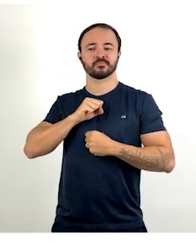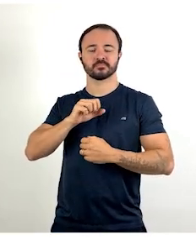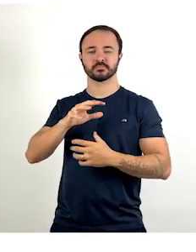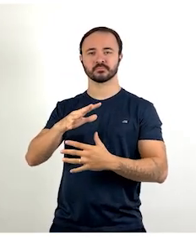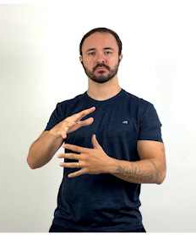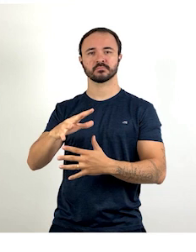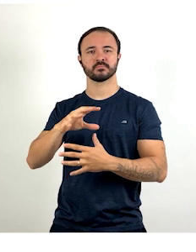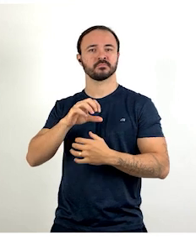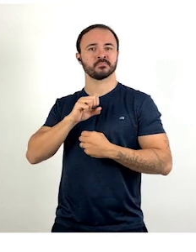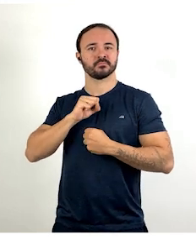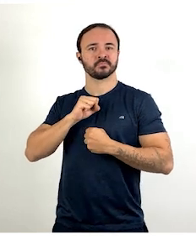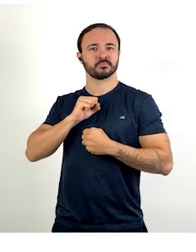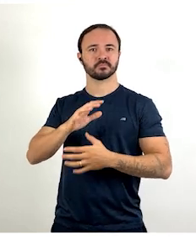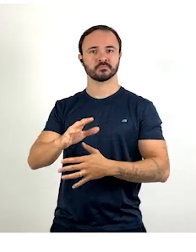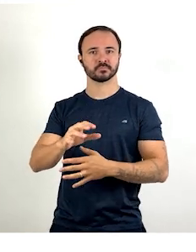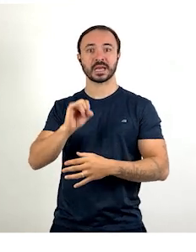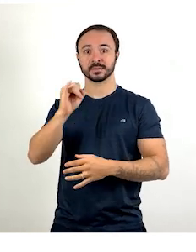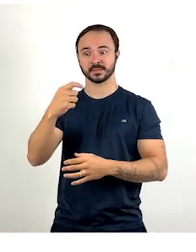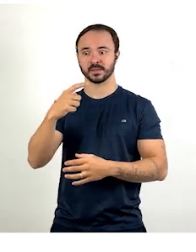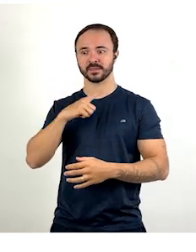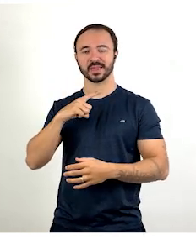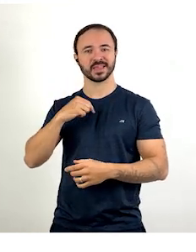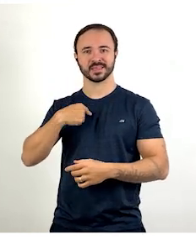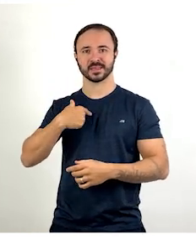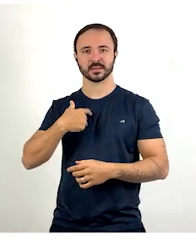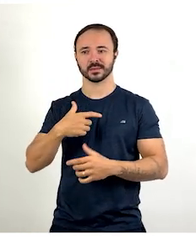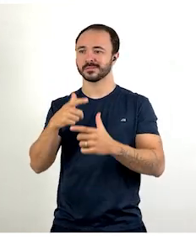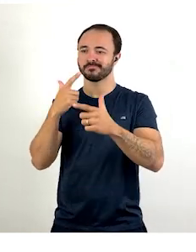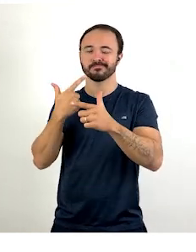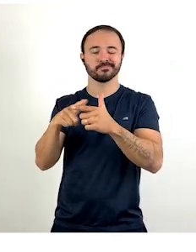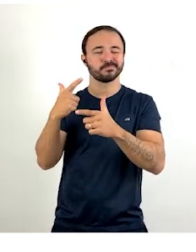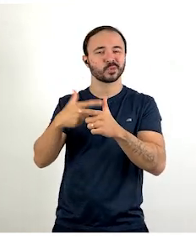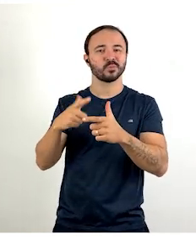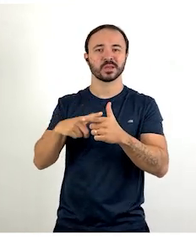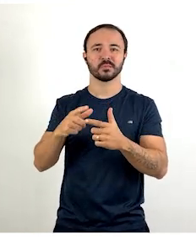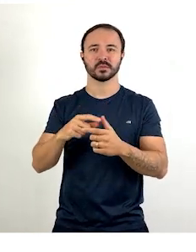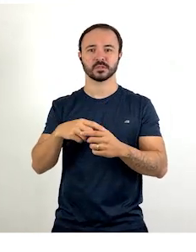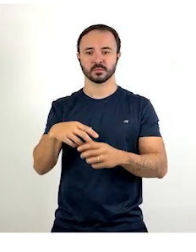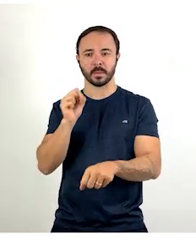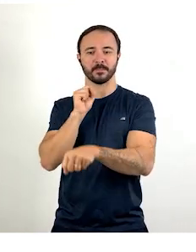respiração. Então, quando há contração muito violenta desse músculo, você pode ter uma parada.